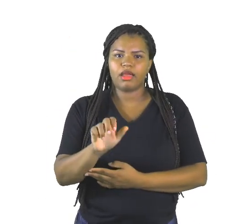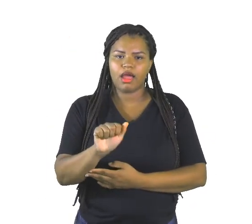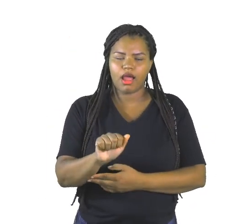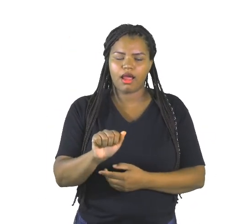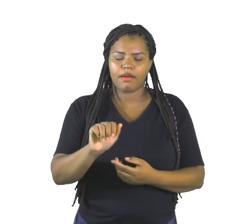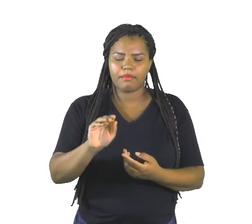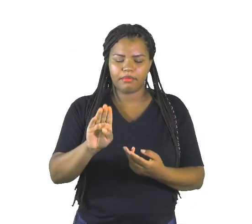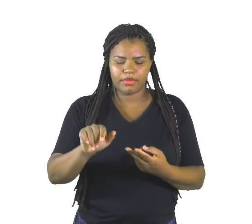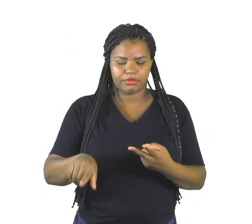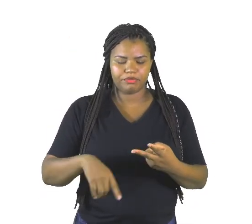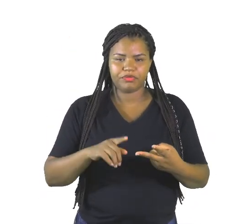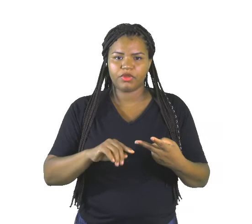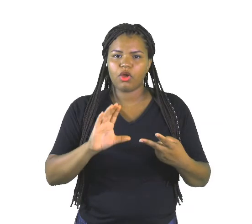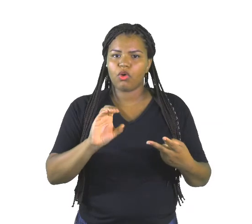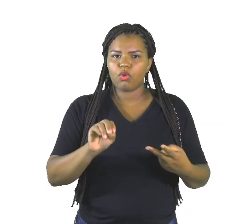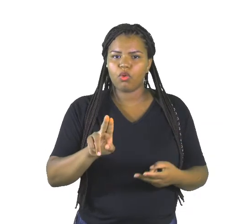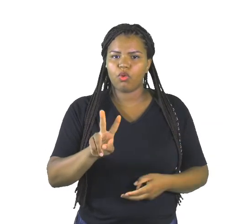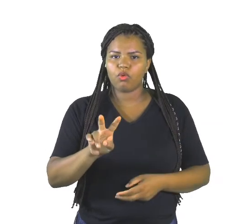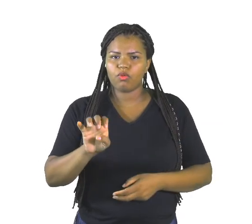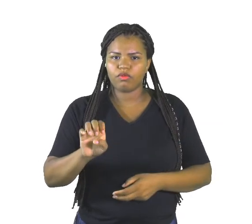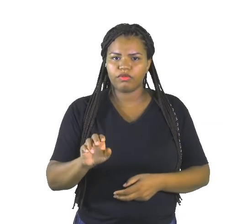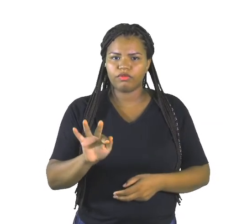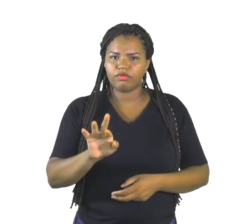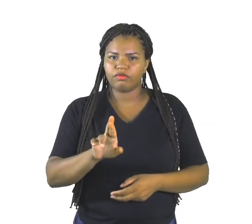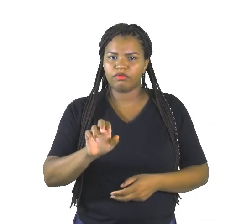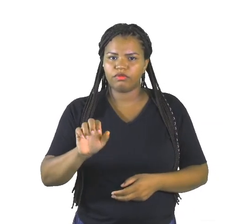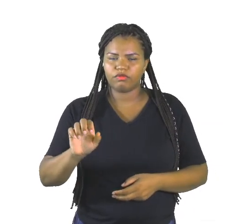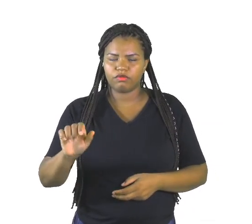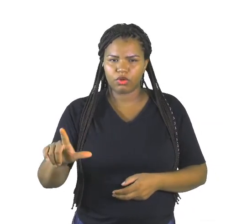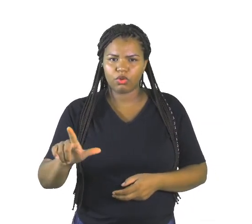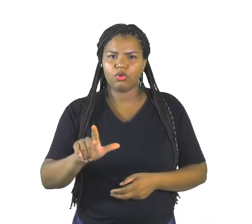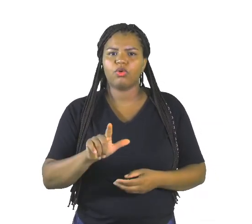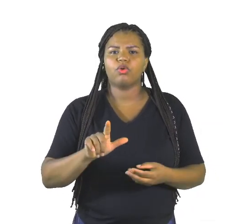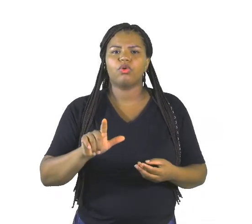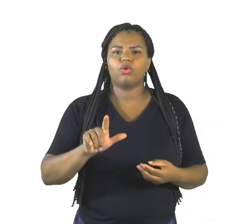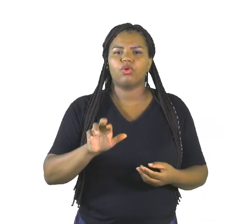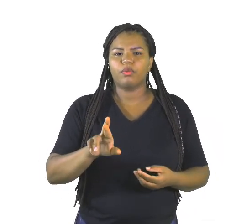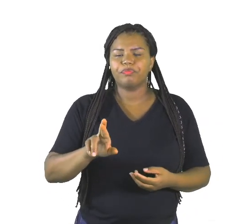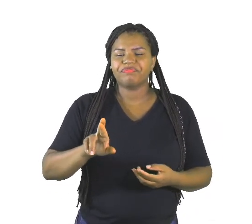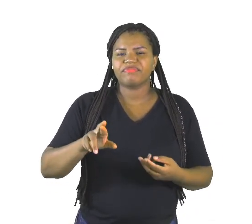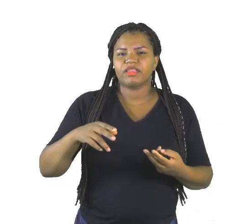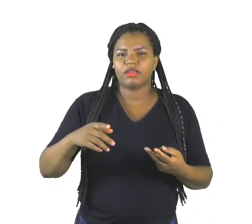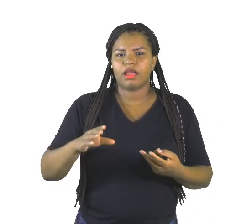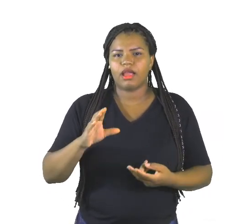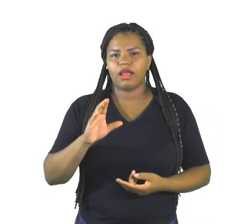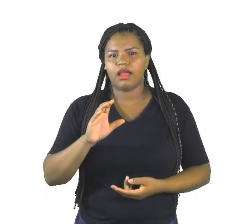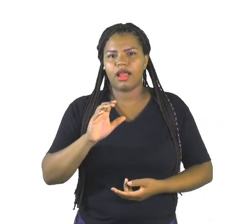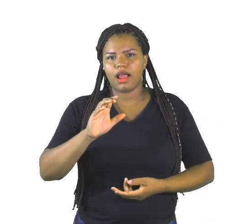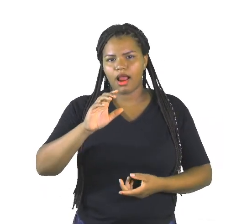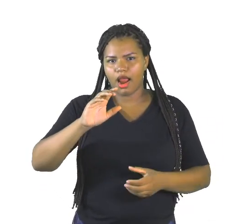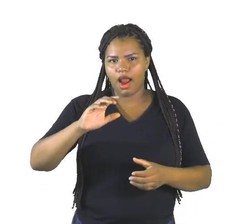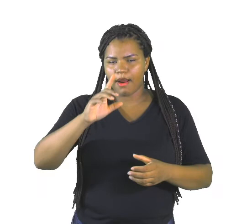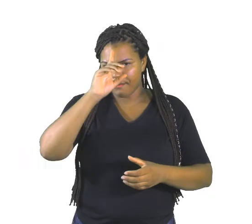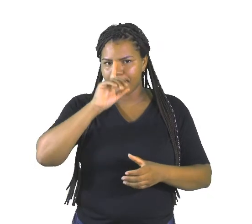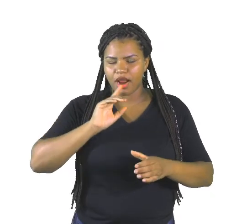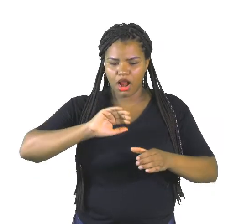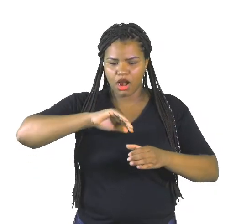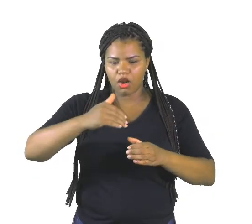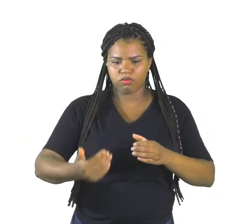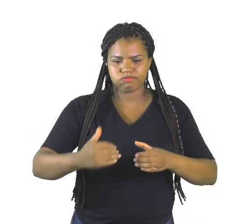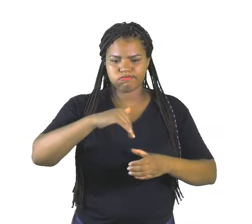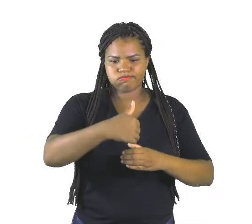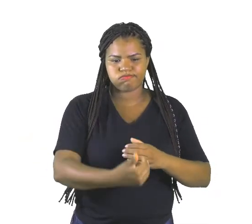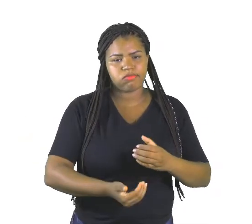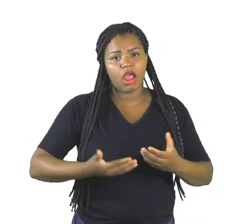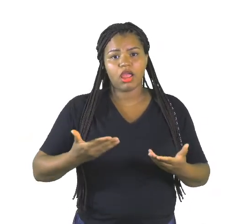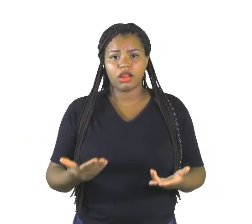abóbora, da hortelã, do rabanete, enfim, vários outros alimentos que você pode aproveitar a folha para fazer